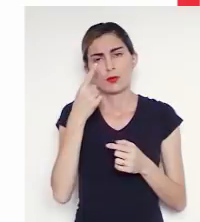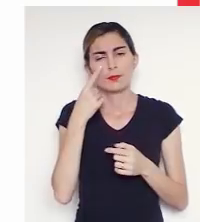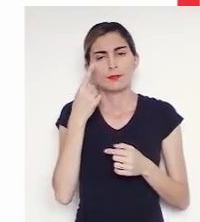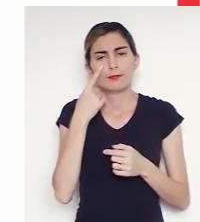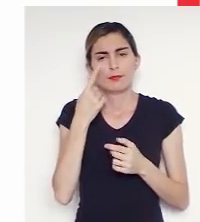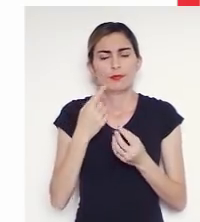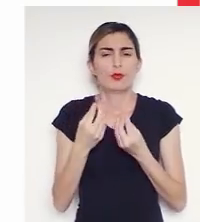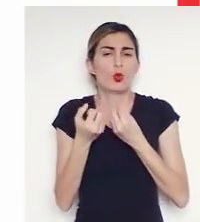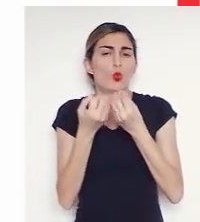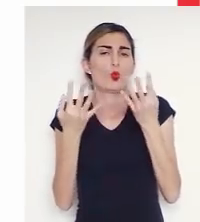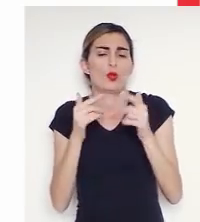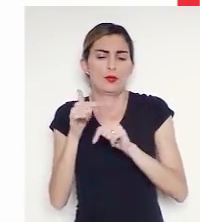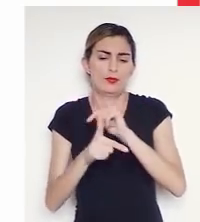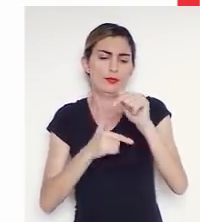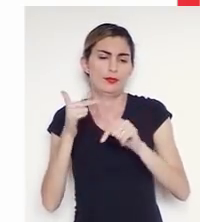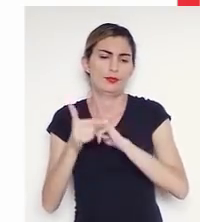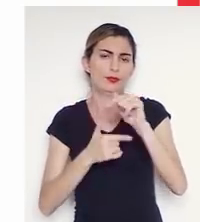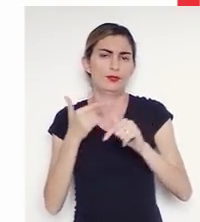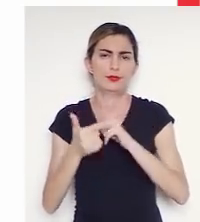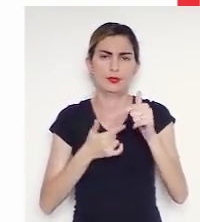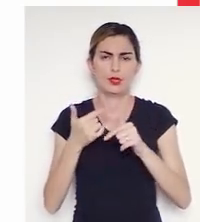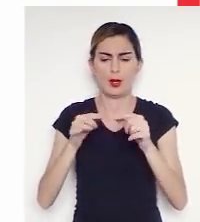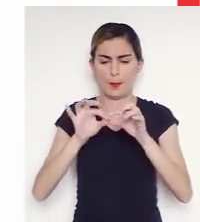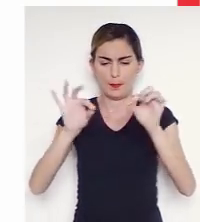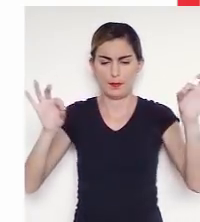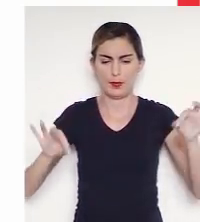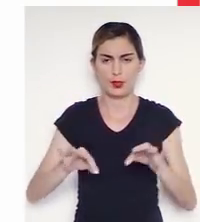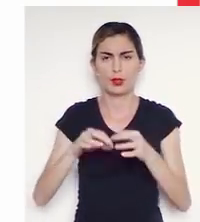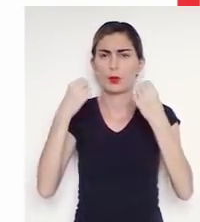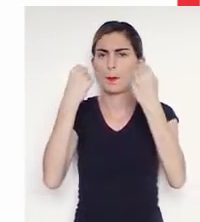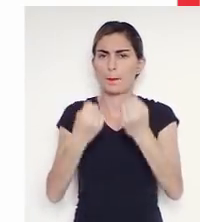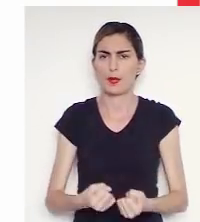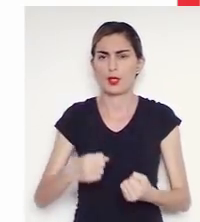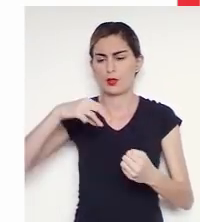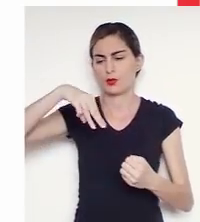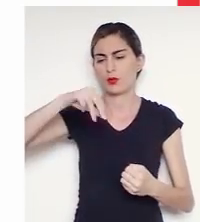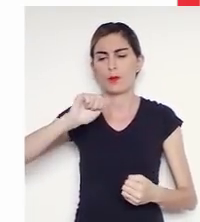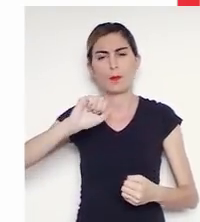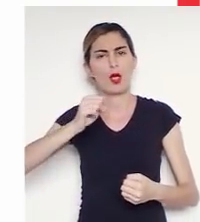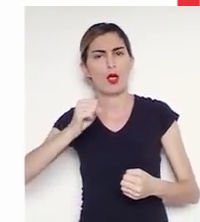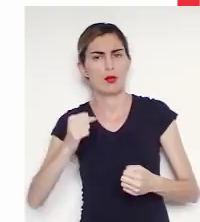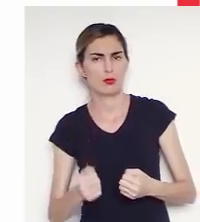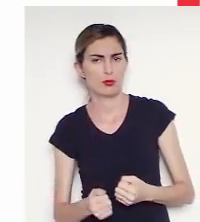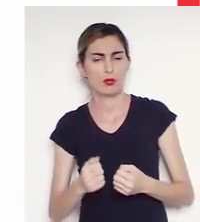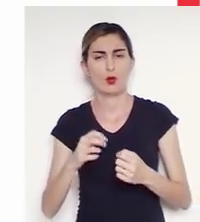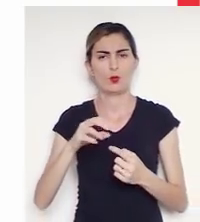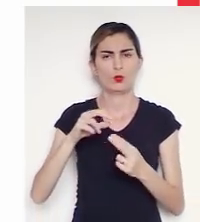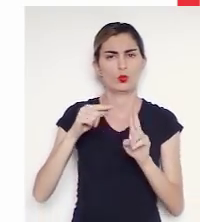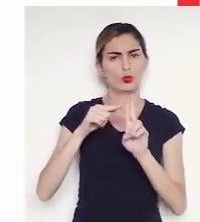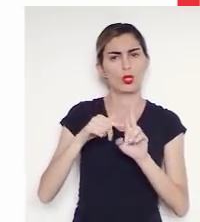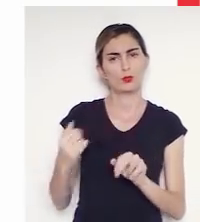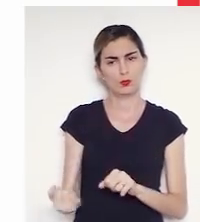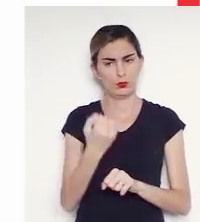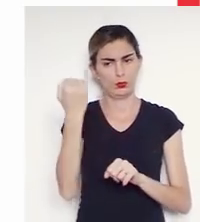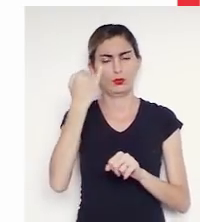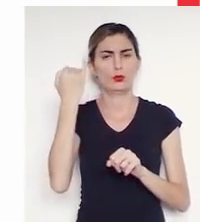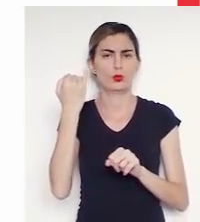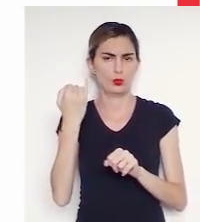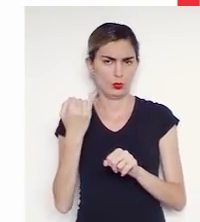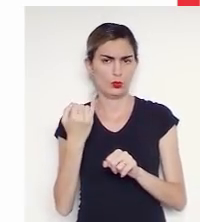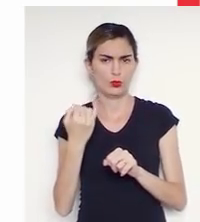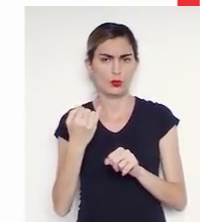vai ver quando a gente vai trabalhar com as medidas de massa, onde a unidade fundamental